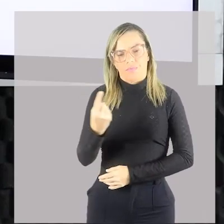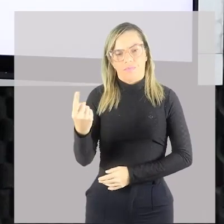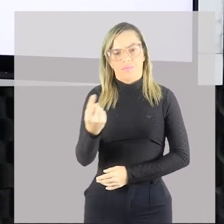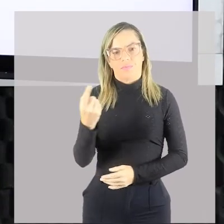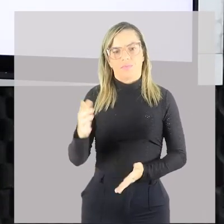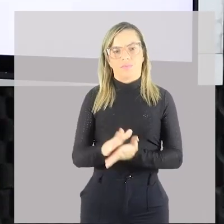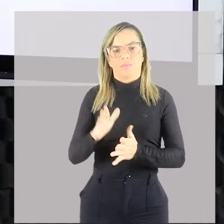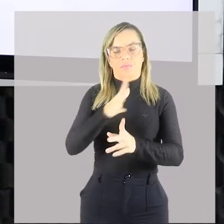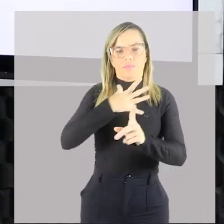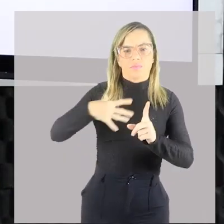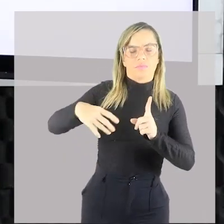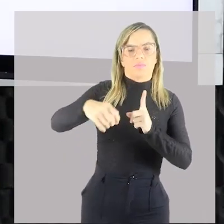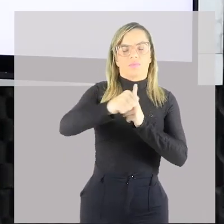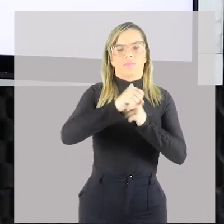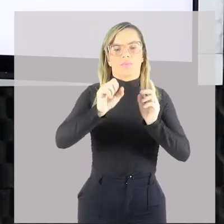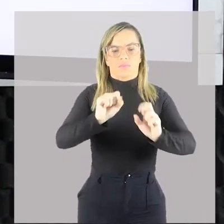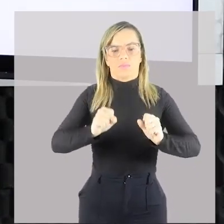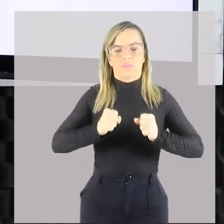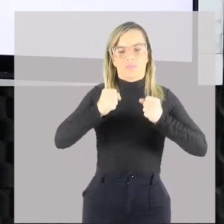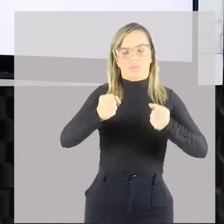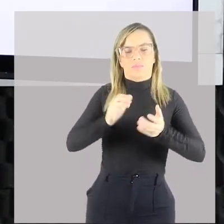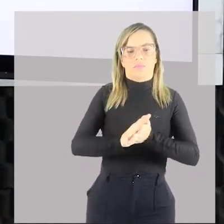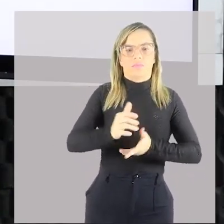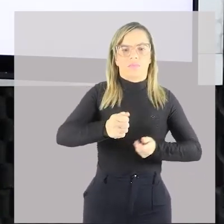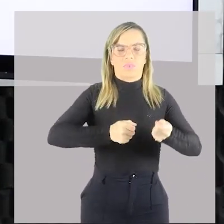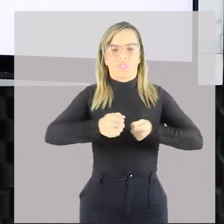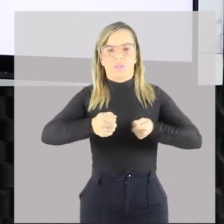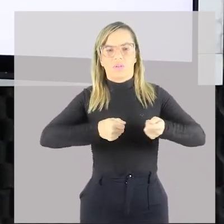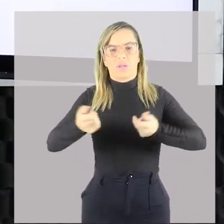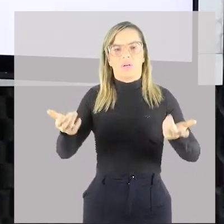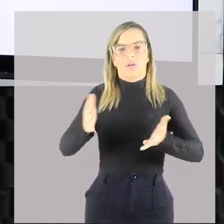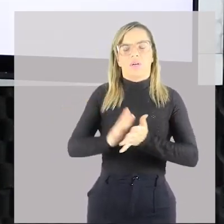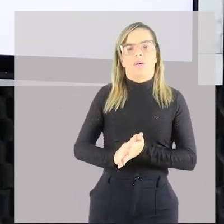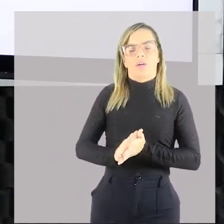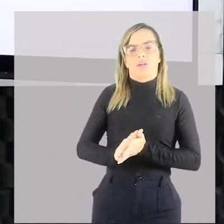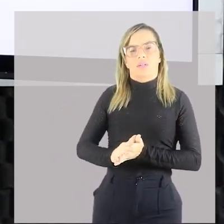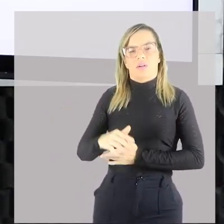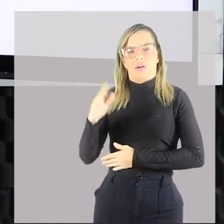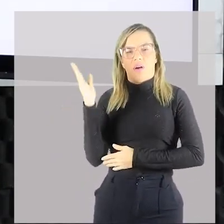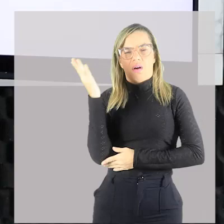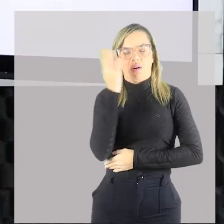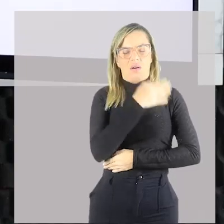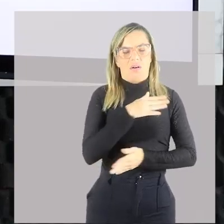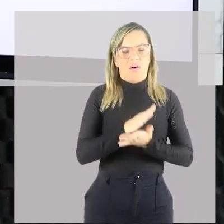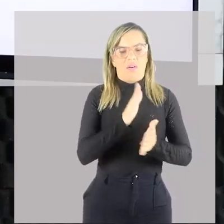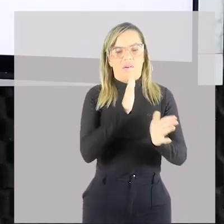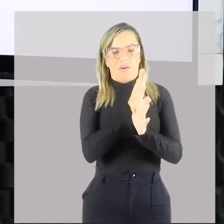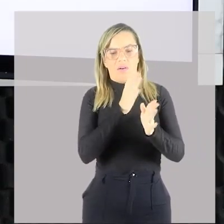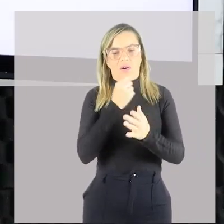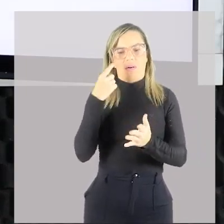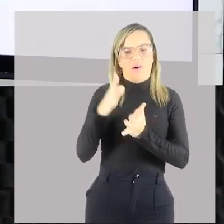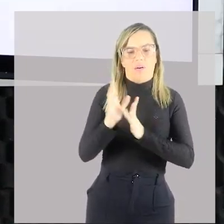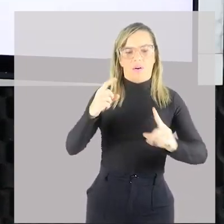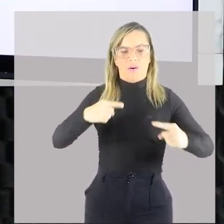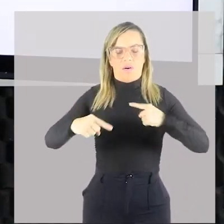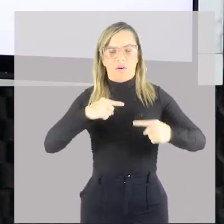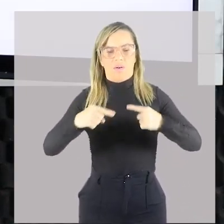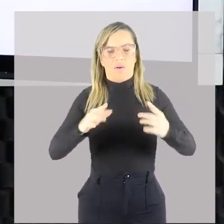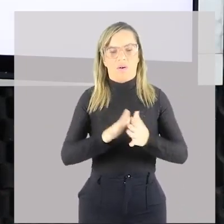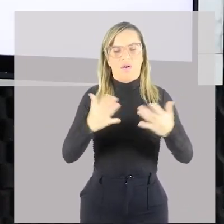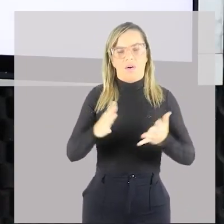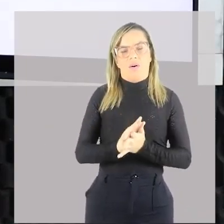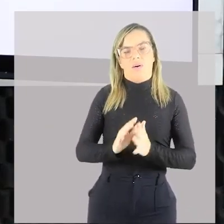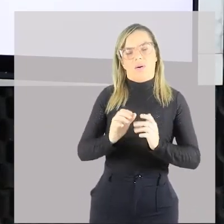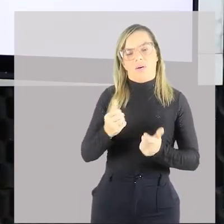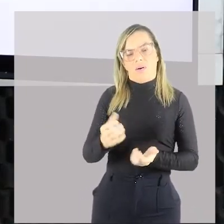à sociedade, para que você possa regular esta maldade. Então, claro, né, desconfiança e competição como